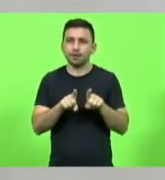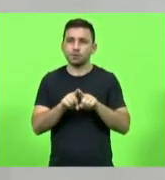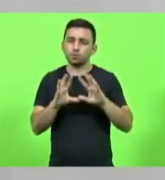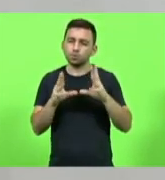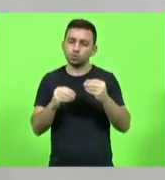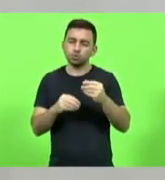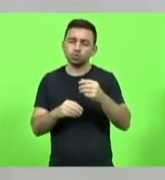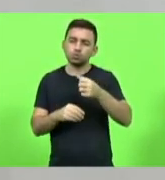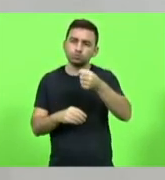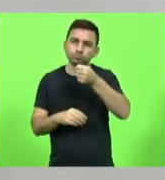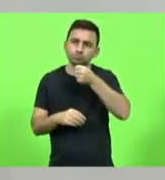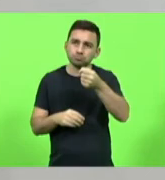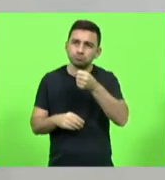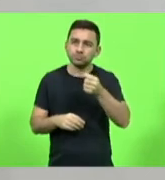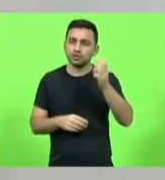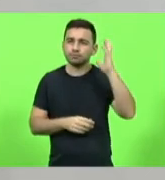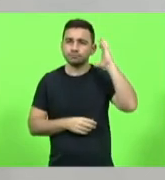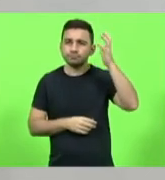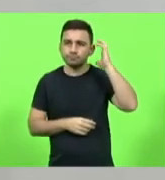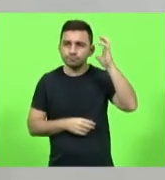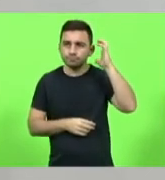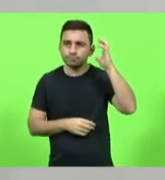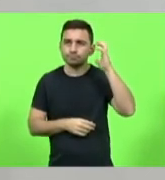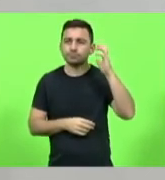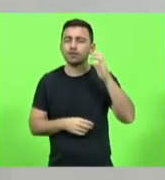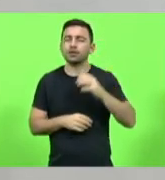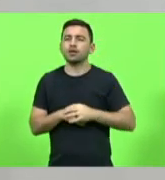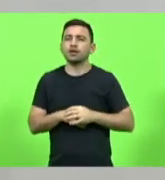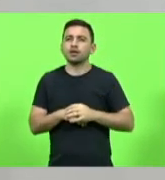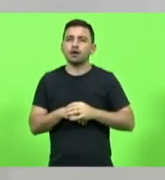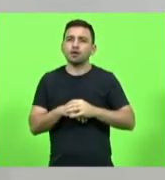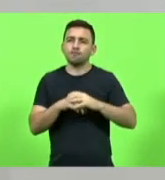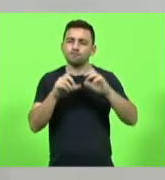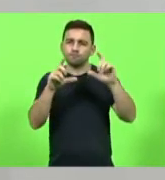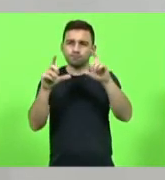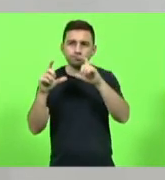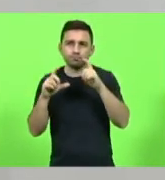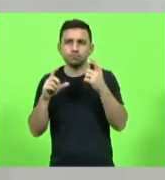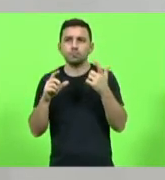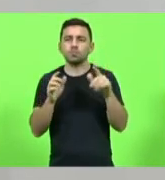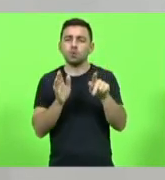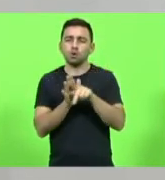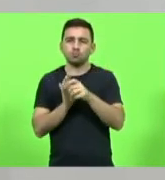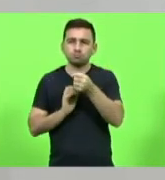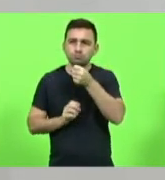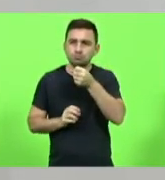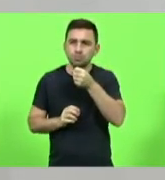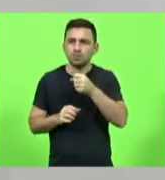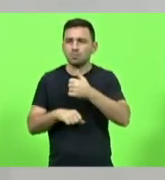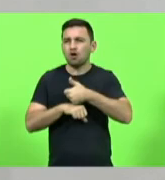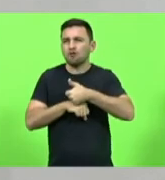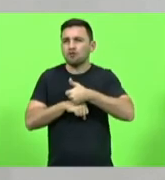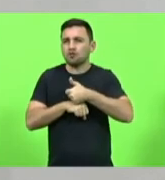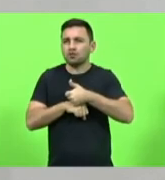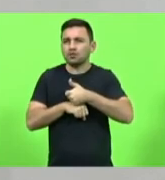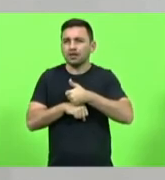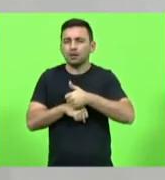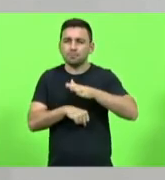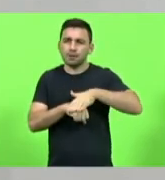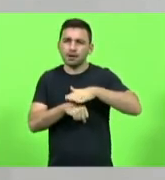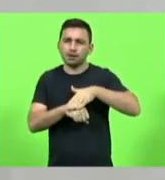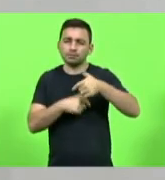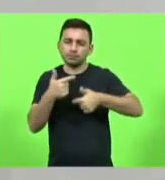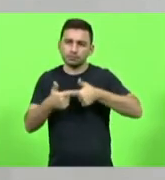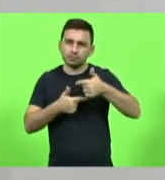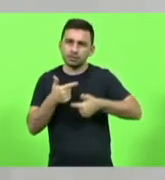jornalistas, radialistas, repórteres fotográficos e demais profissionais que atuam em veículos